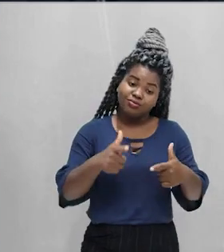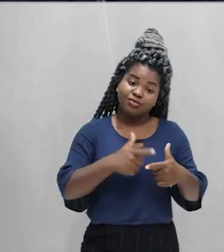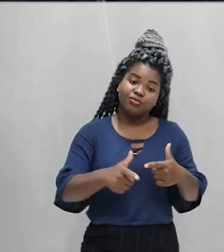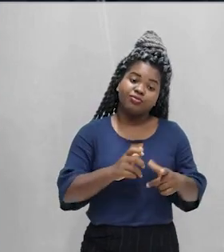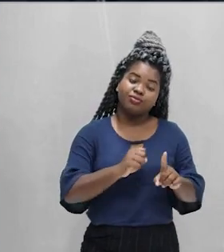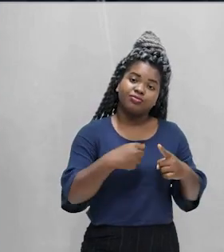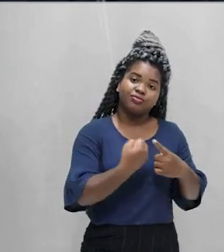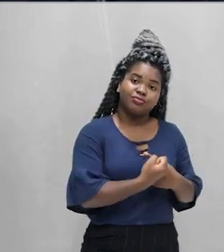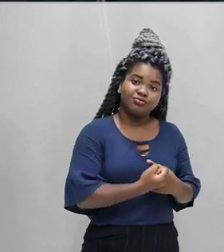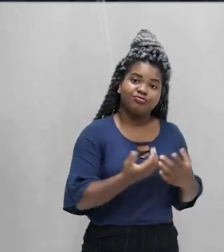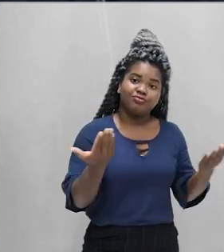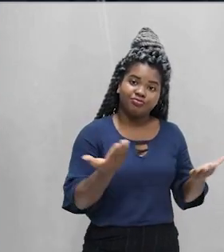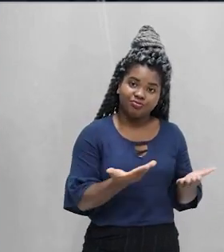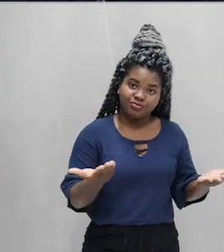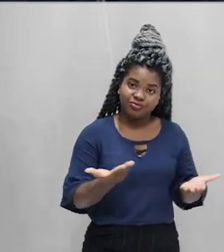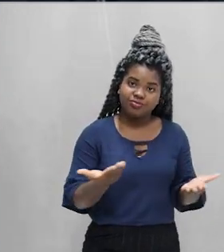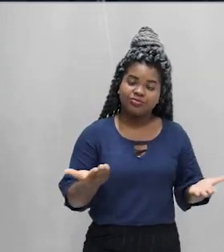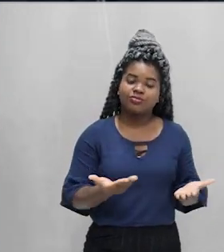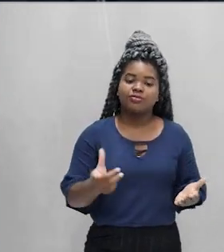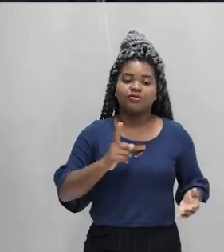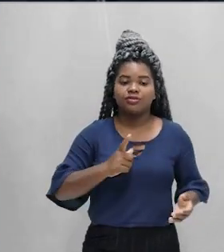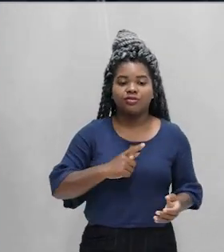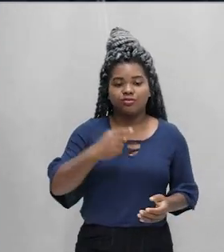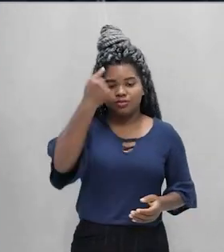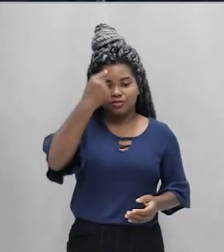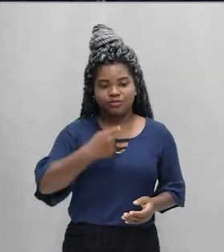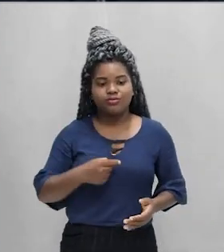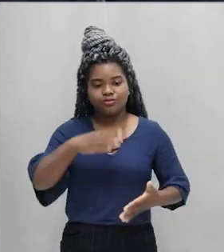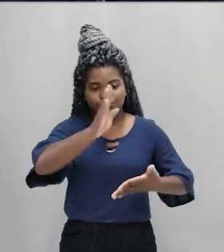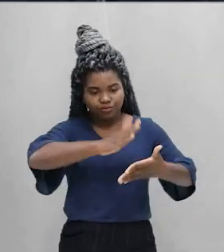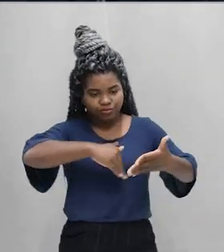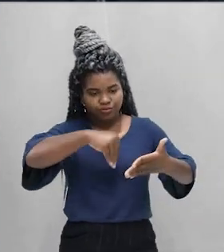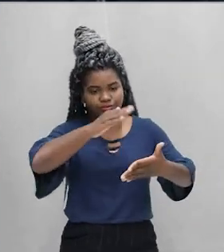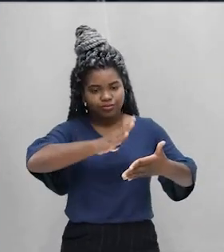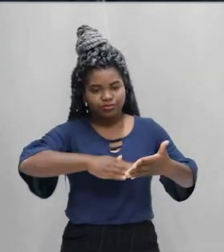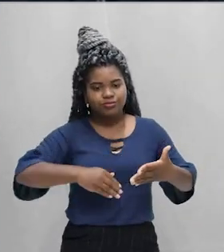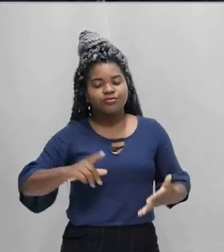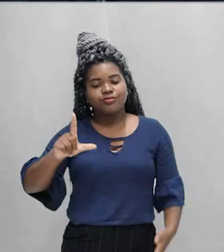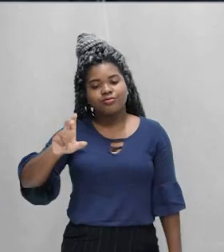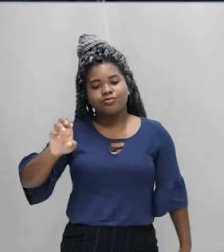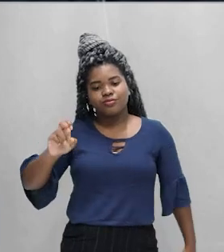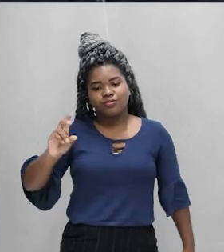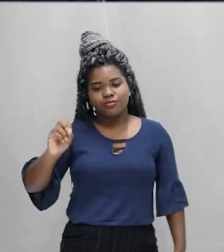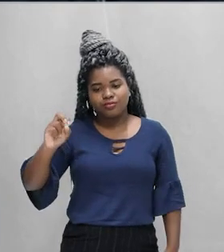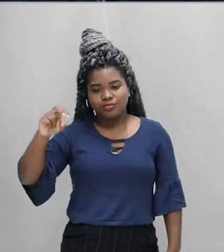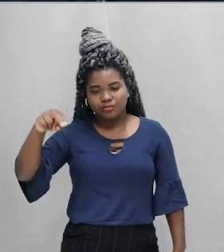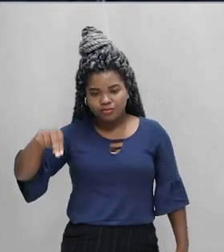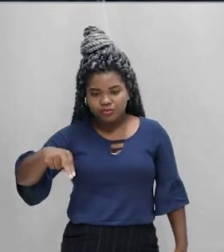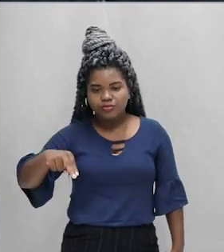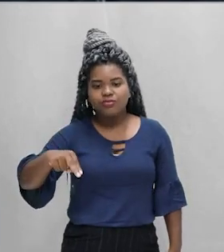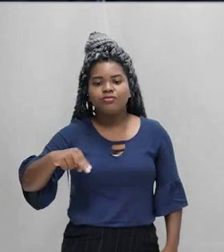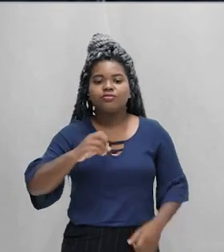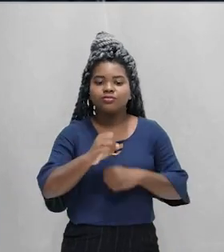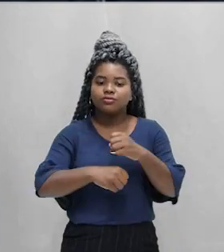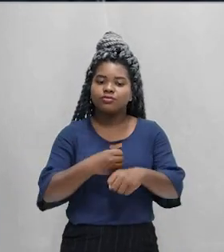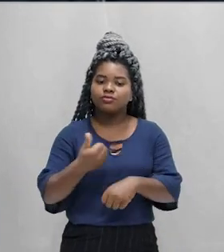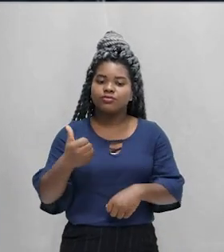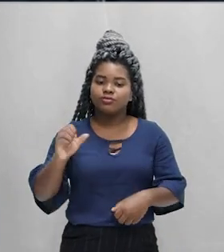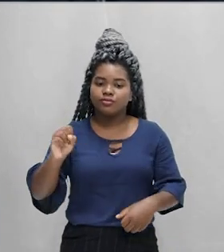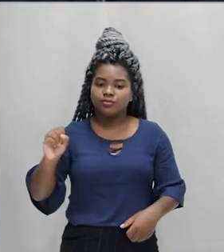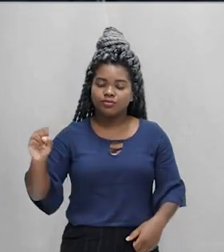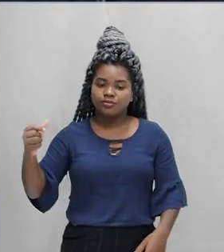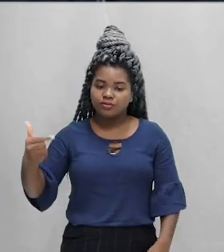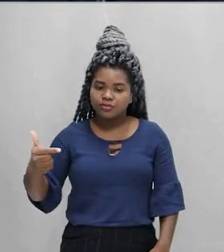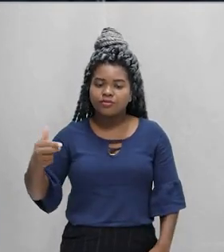atual. Então, aqui a gente tem um quadro, uma pintura do Leon Lemaitre para trazer para nós